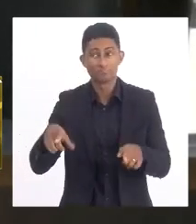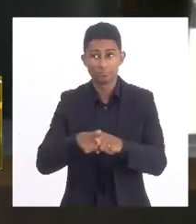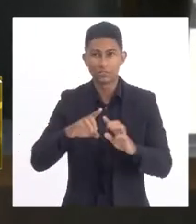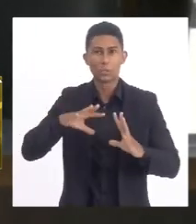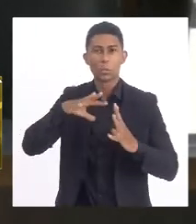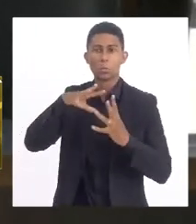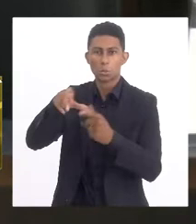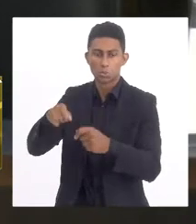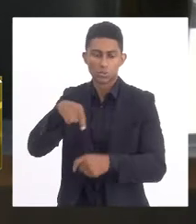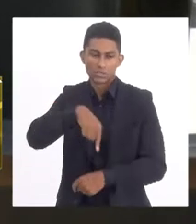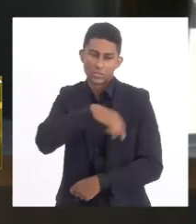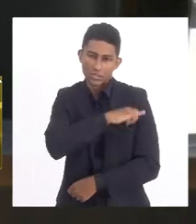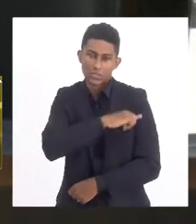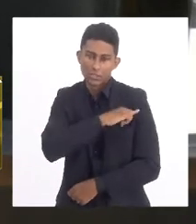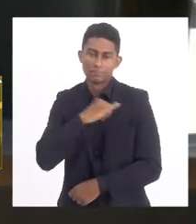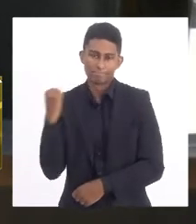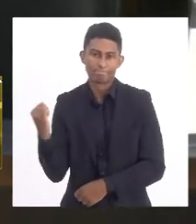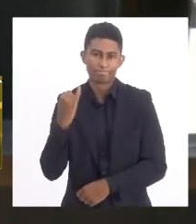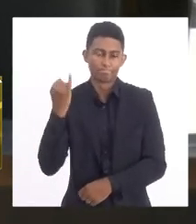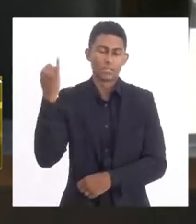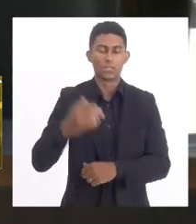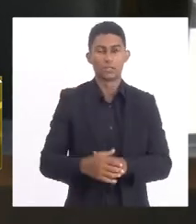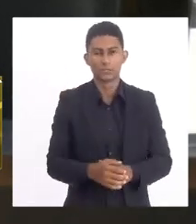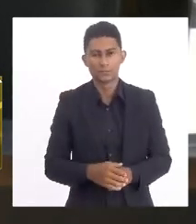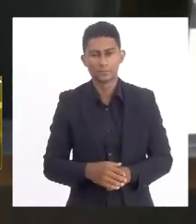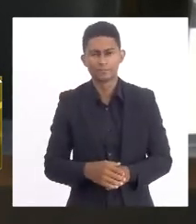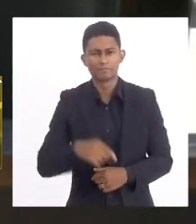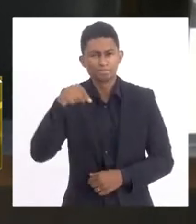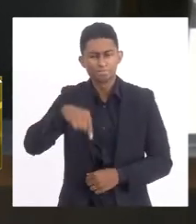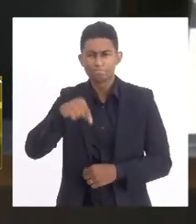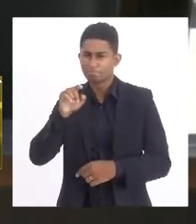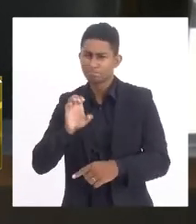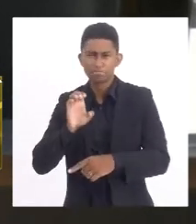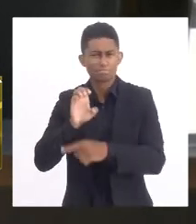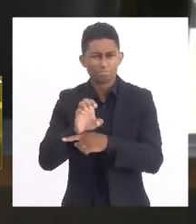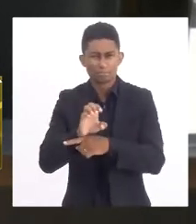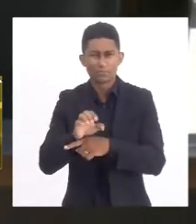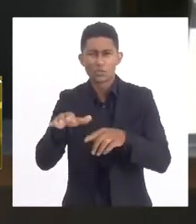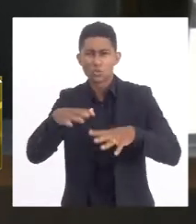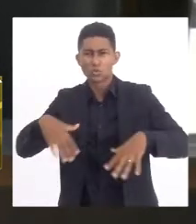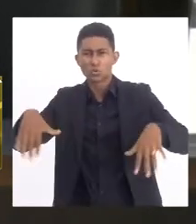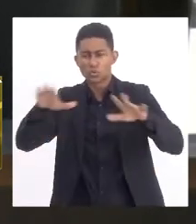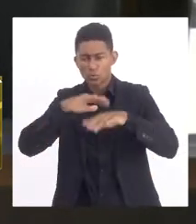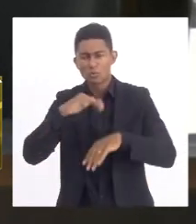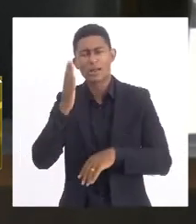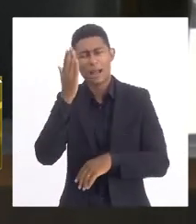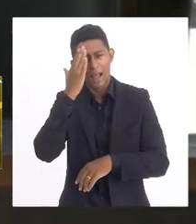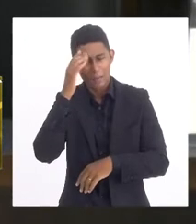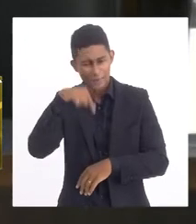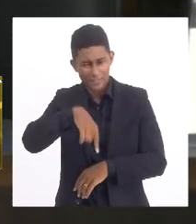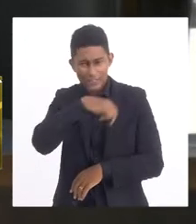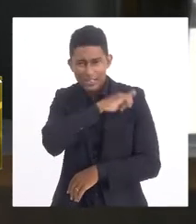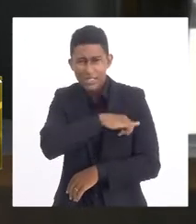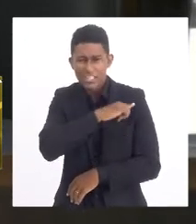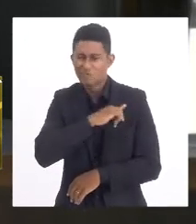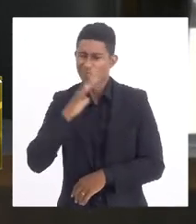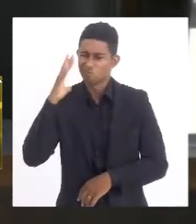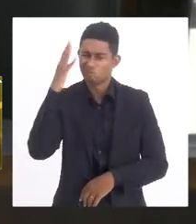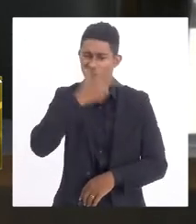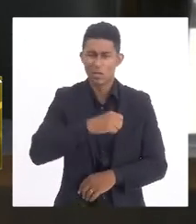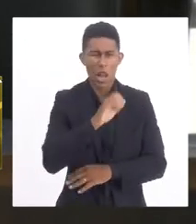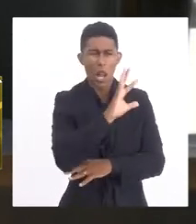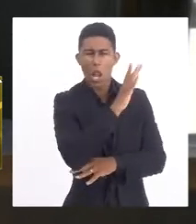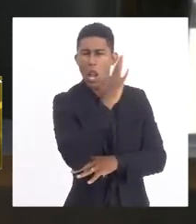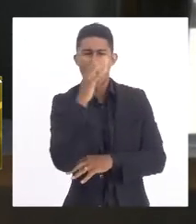inteiro e este estado marcado no imaginário de todos como um local mágico com natureza exuberante